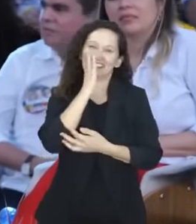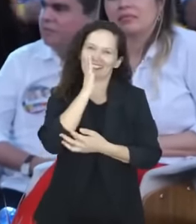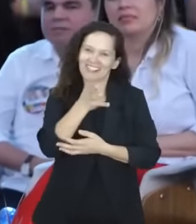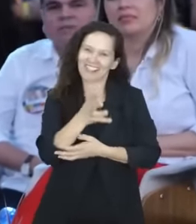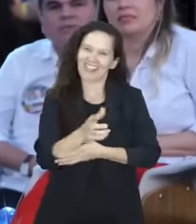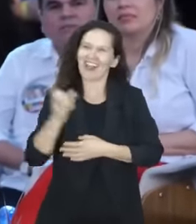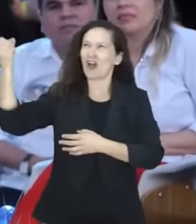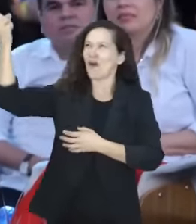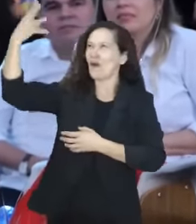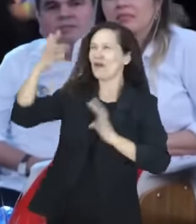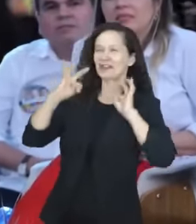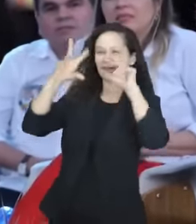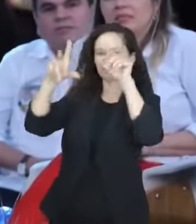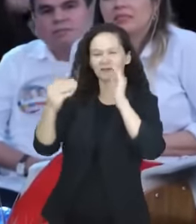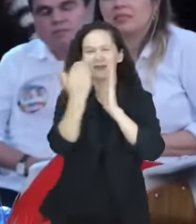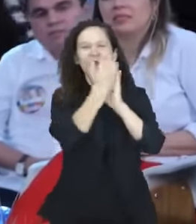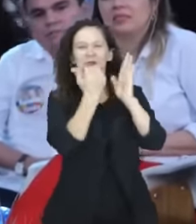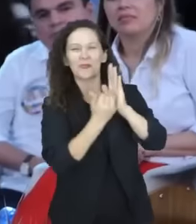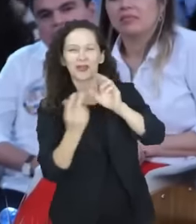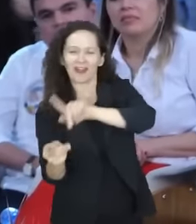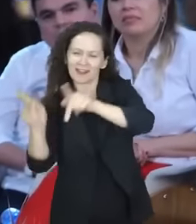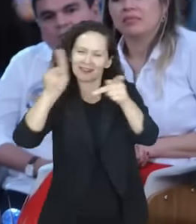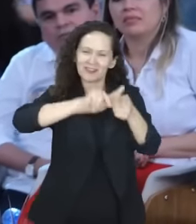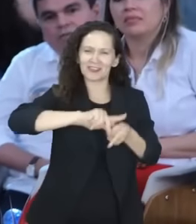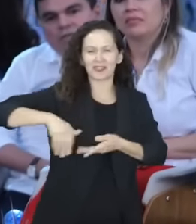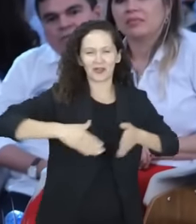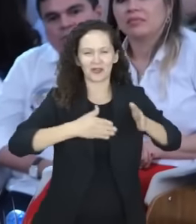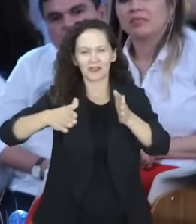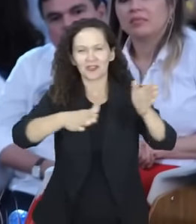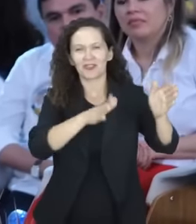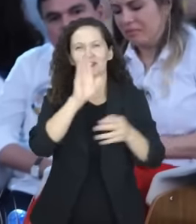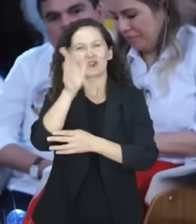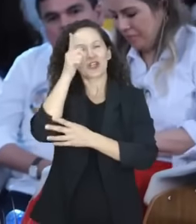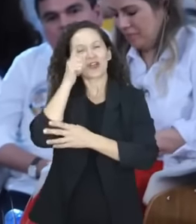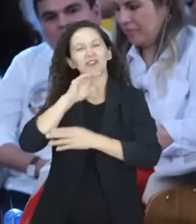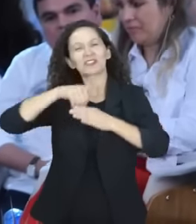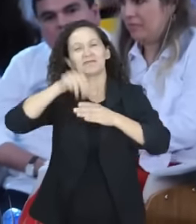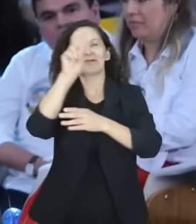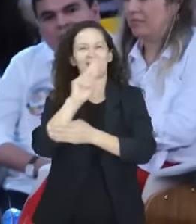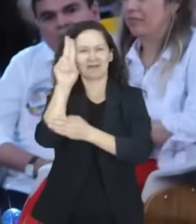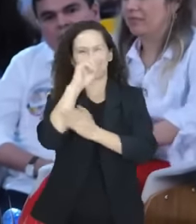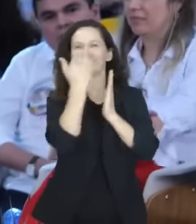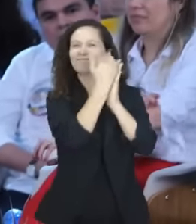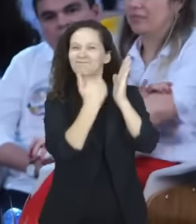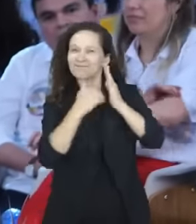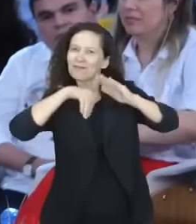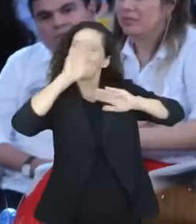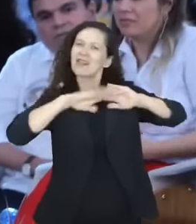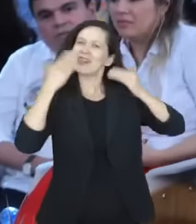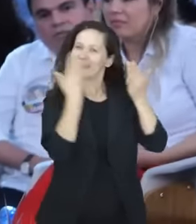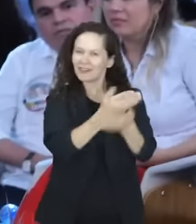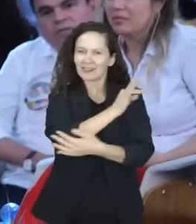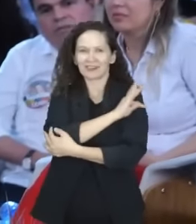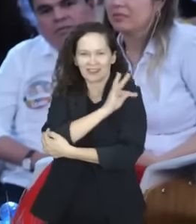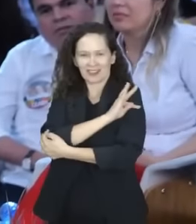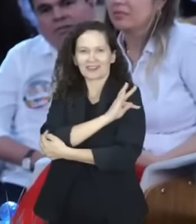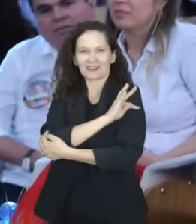a transposição, que já fez mais universidade, mais escolas técnicas, que aumentava o salário